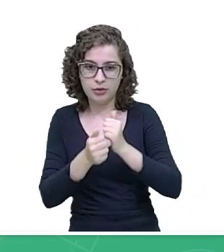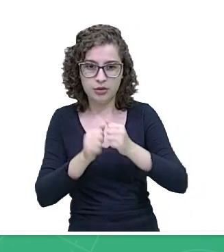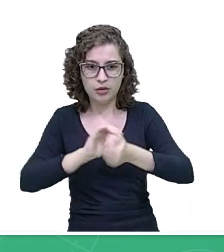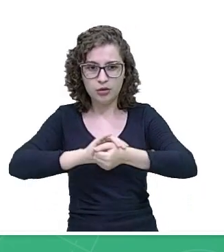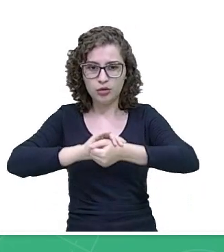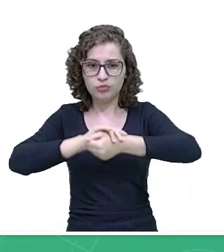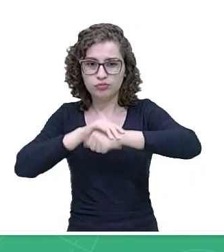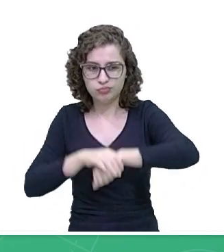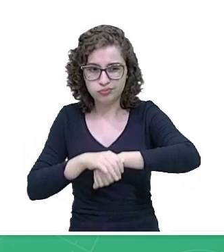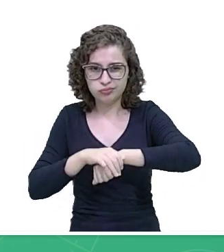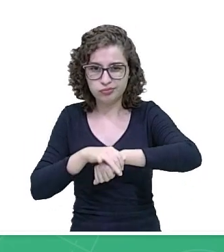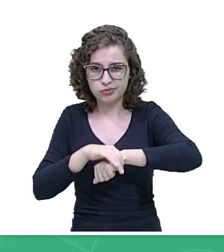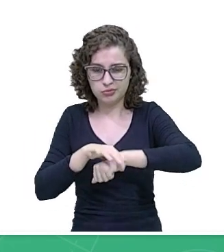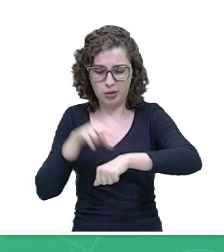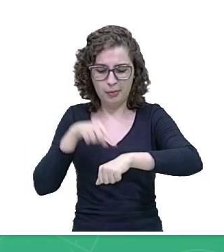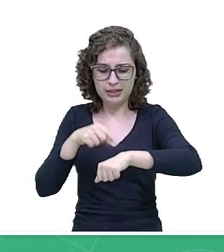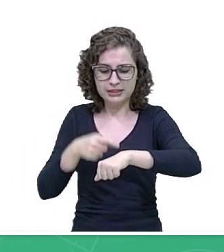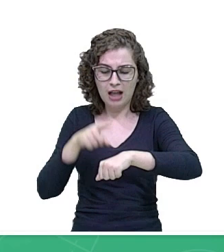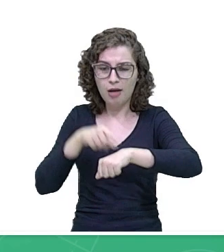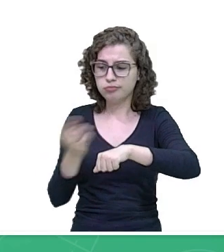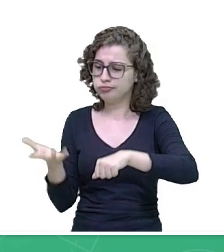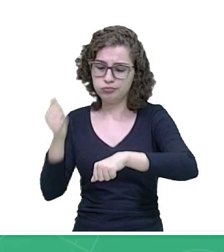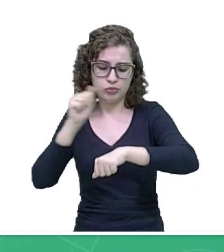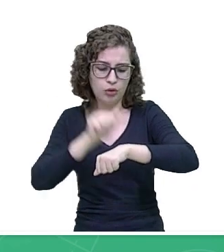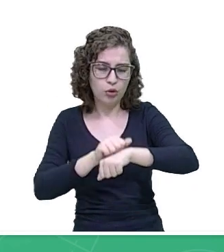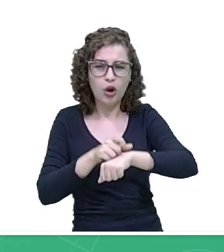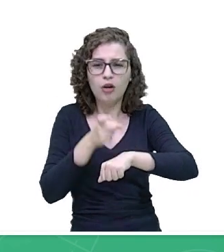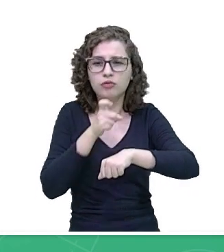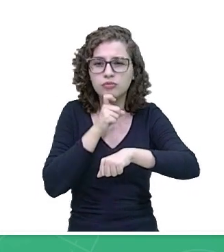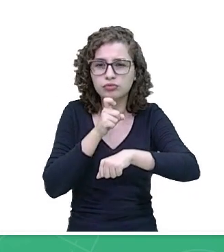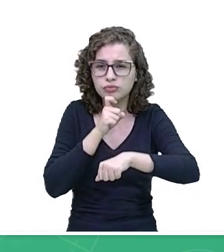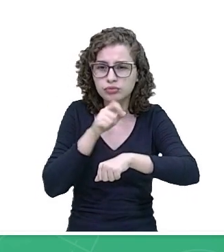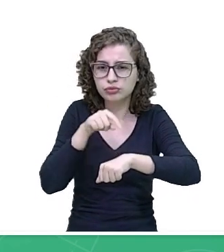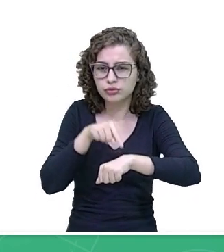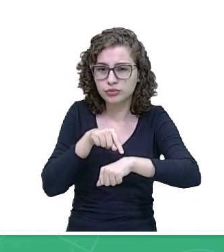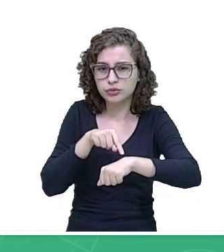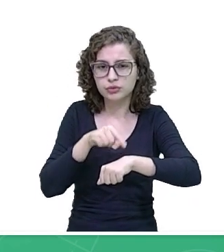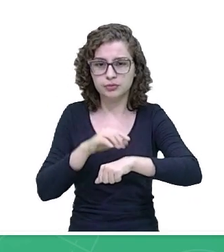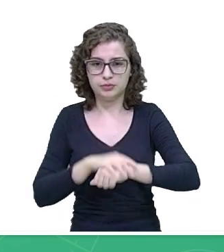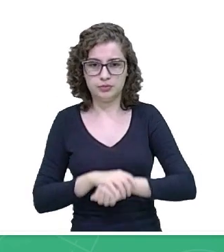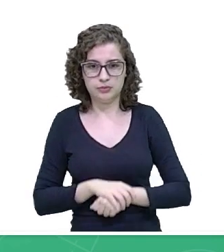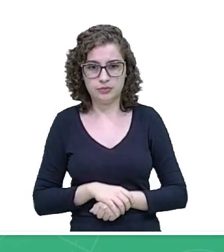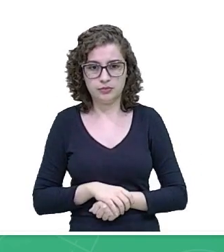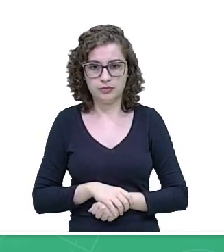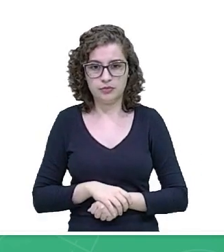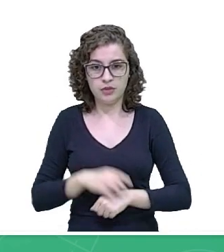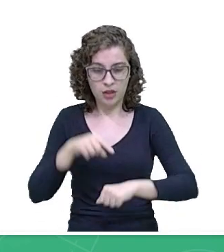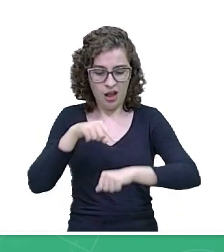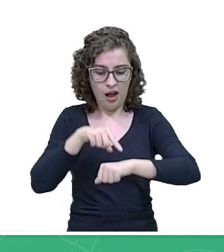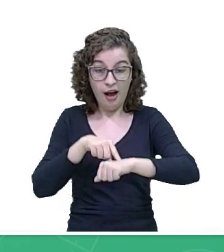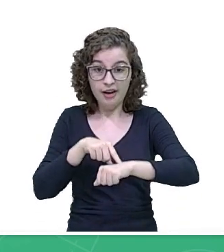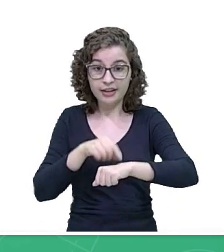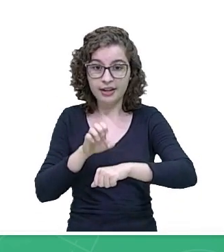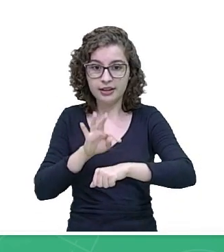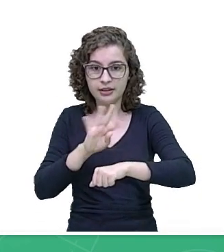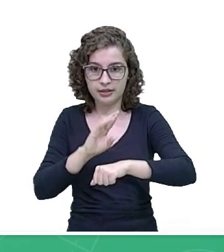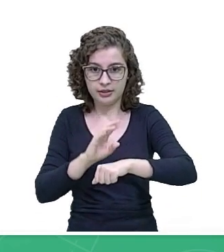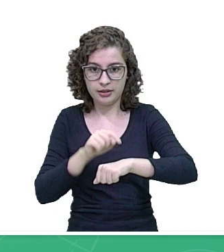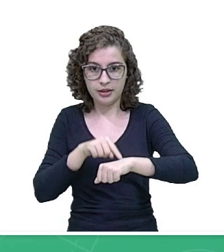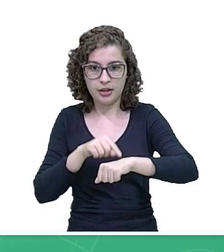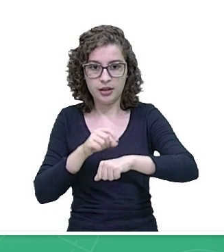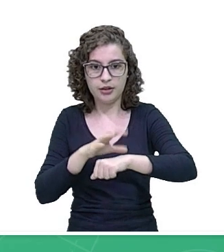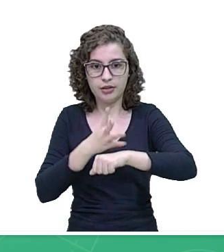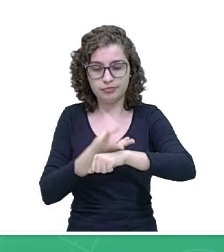necessário resfriar imediatamente o local com emprego de éter. Quando o gelo é exposto à temperatura ambiente,